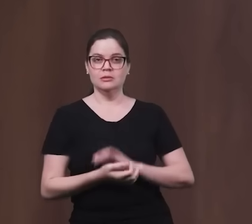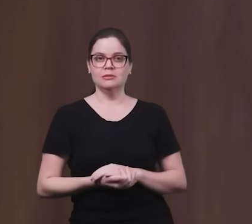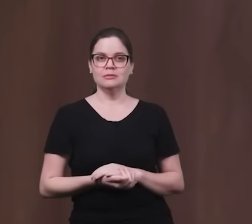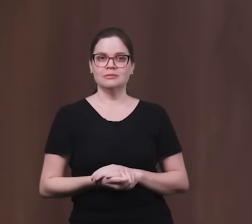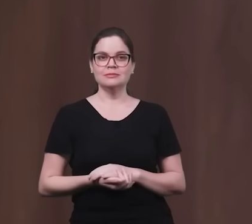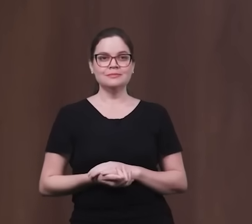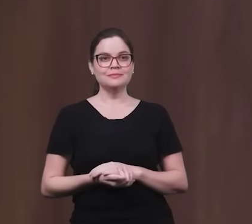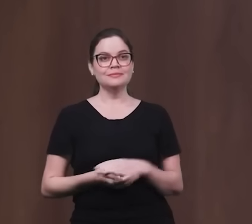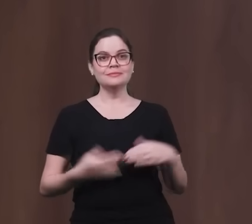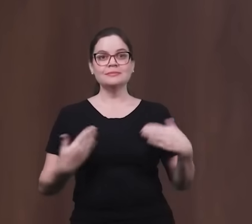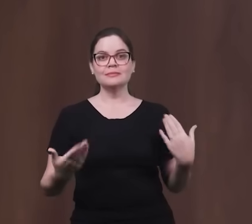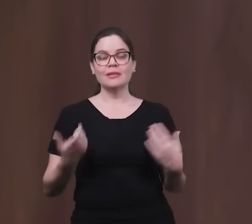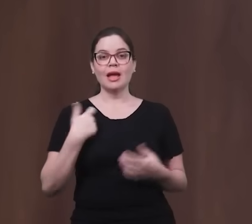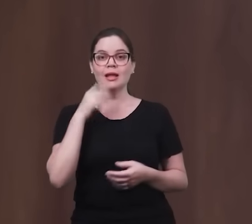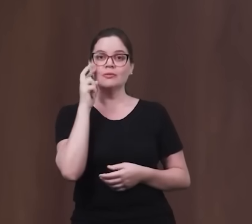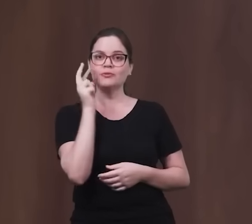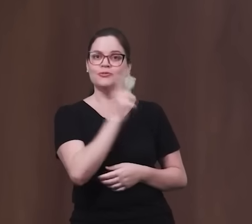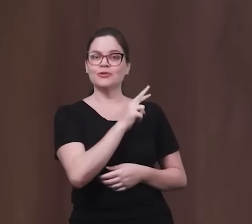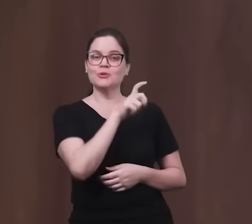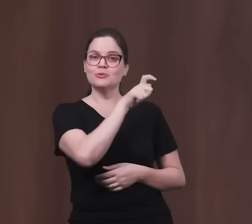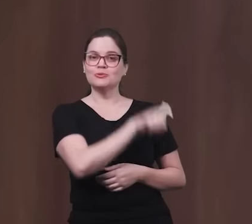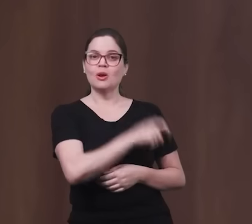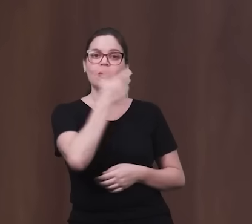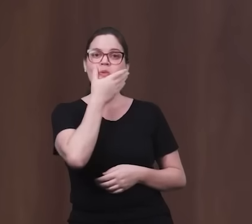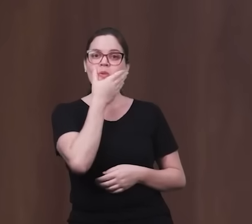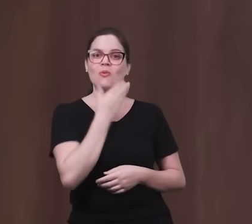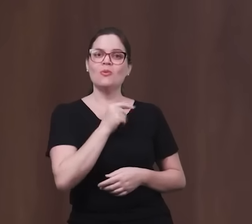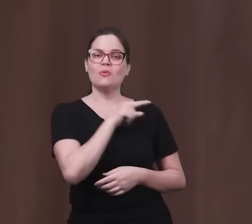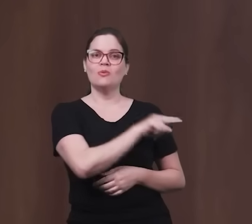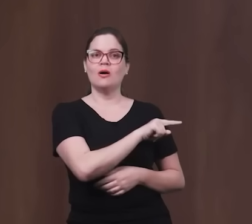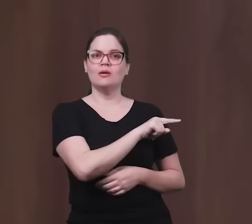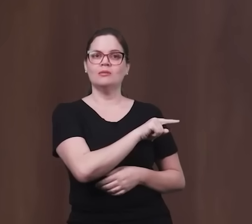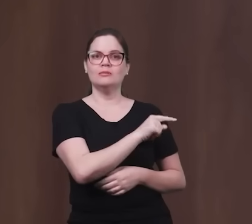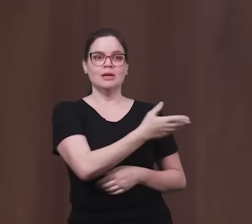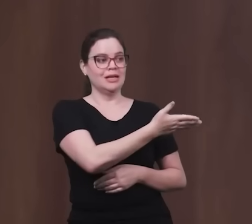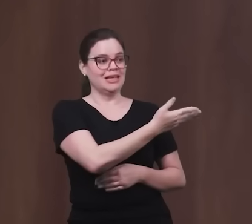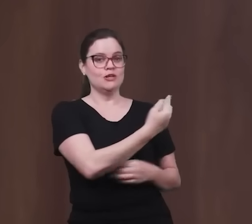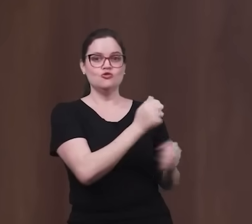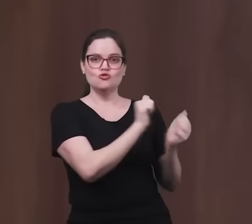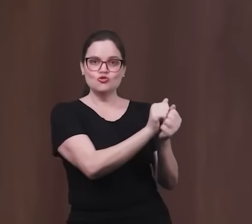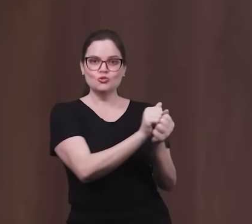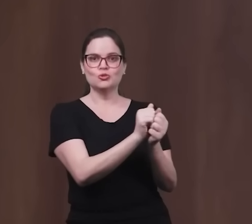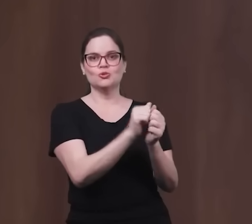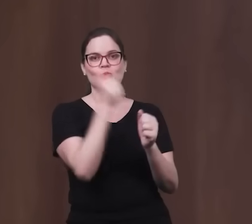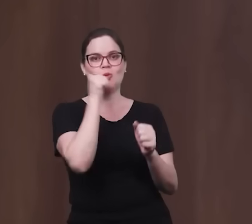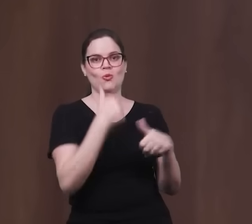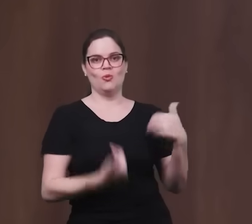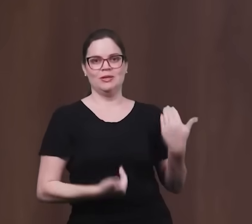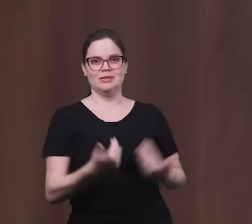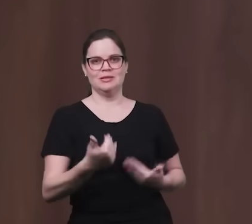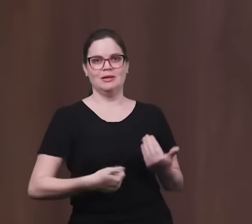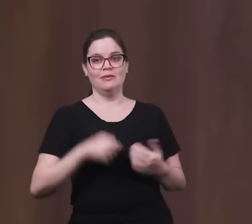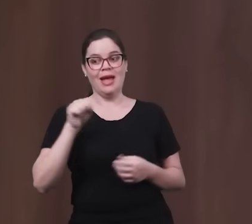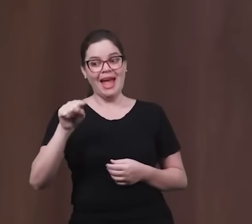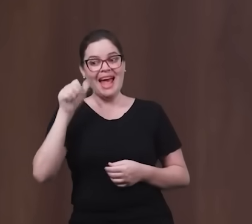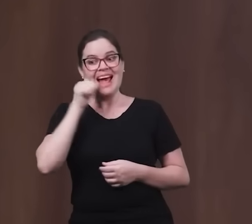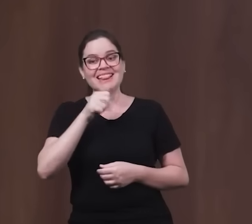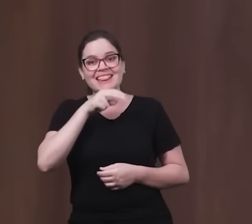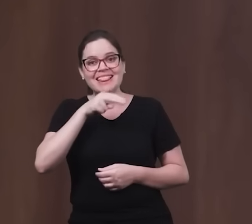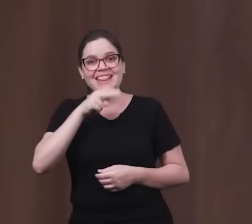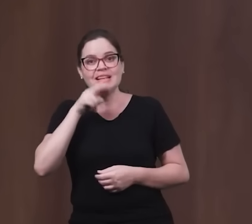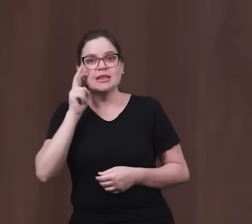Ela estava vendo um varão que veio com as irmãs. Quer dizer, ela